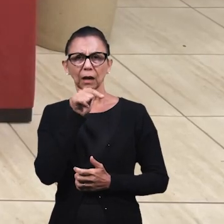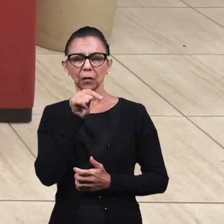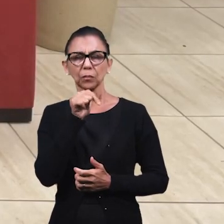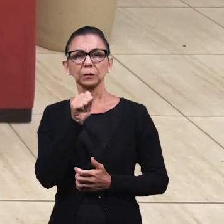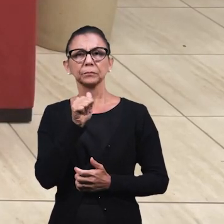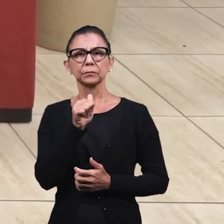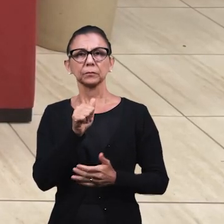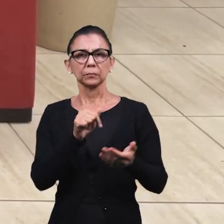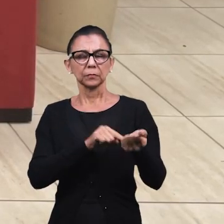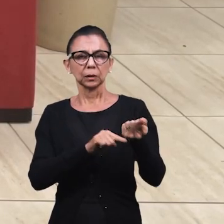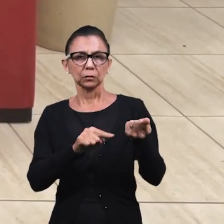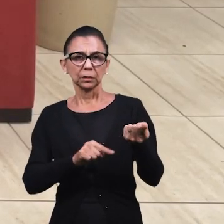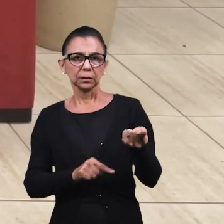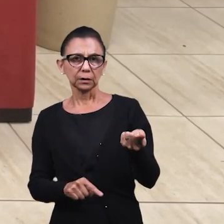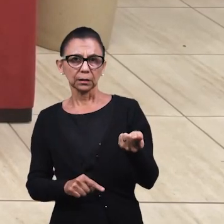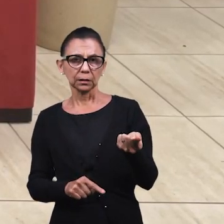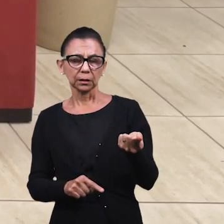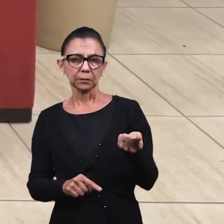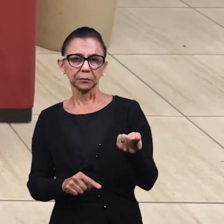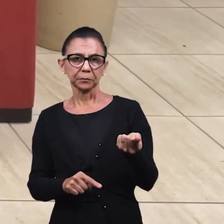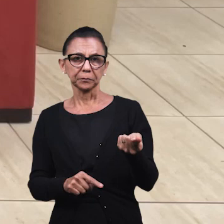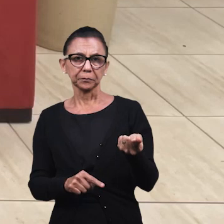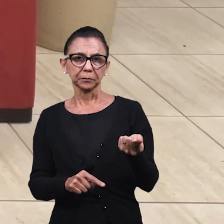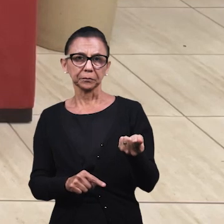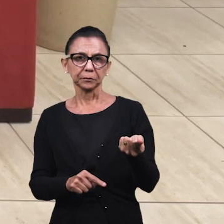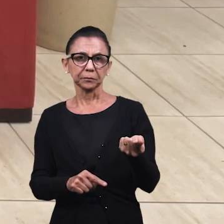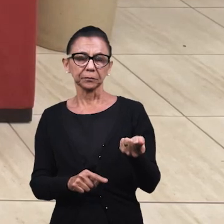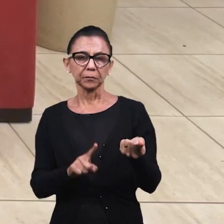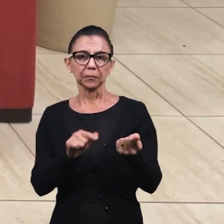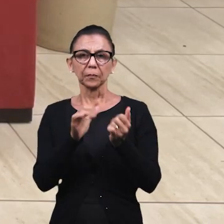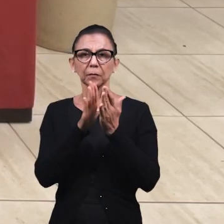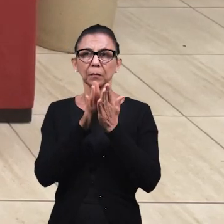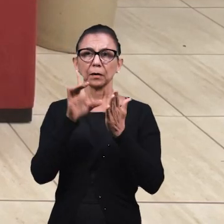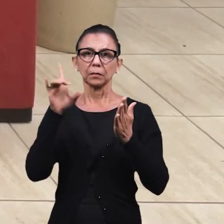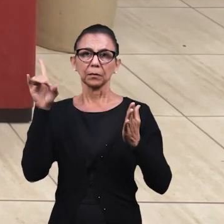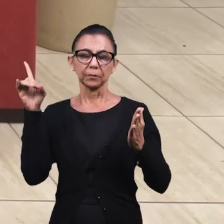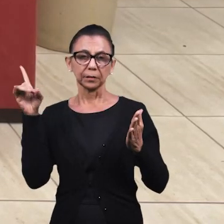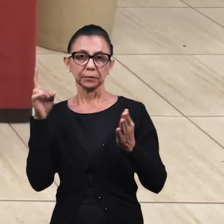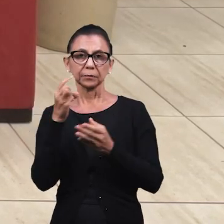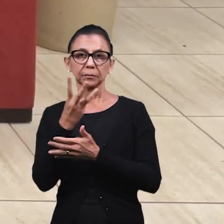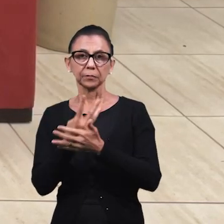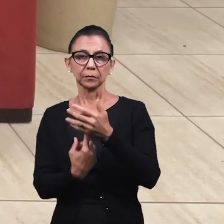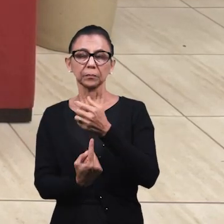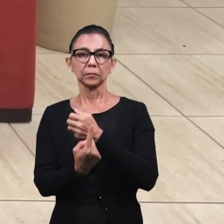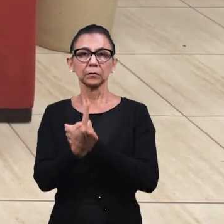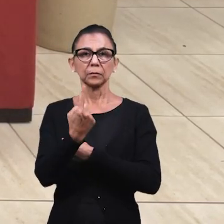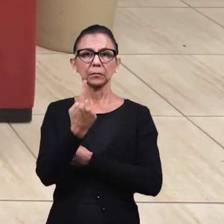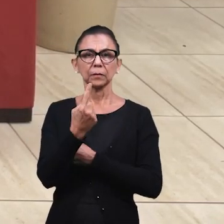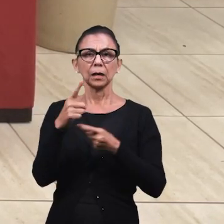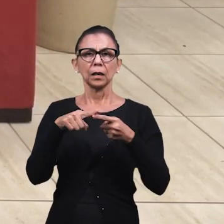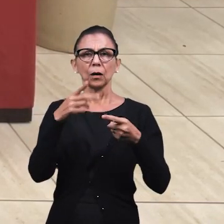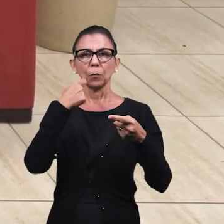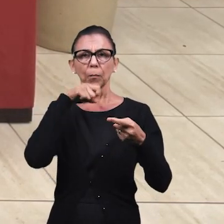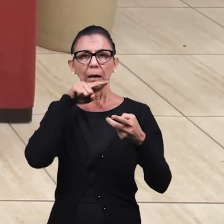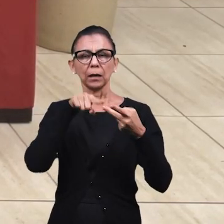queridos. Ítalo apresentou uma resposta objetiva, clara, direta. Creio até que não cabe aqui nenhum comentário, a não ser que vocês queiram falar